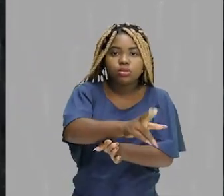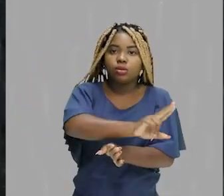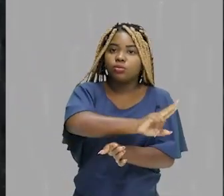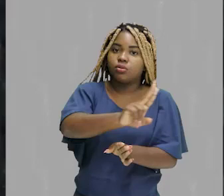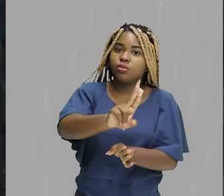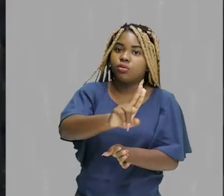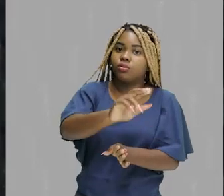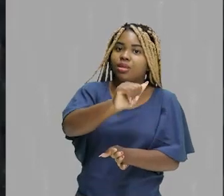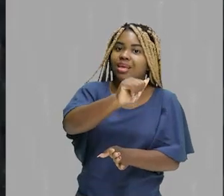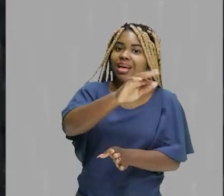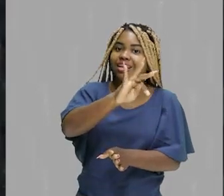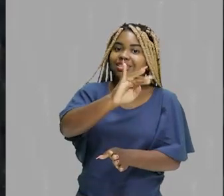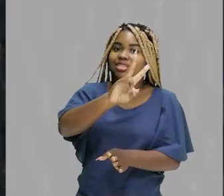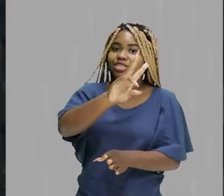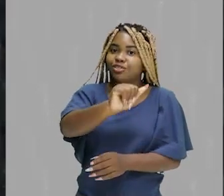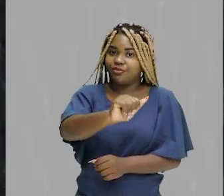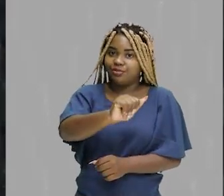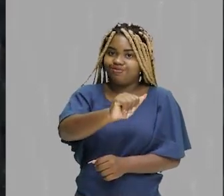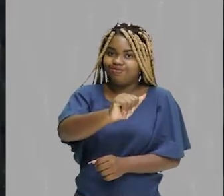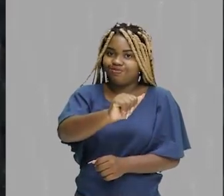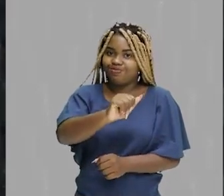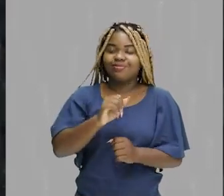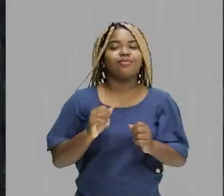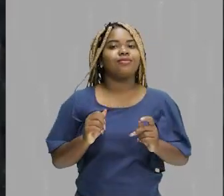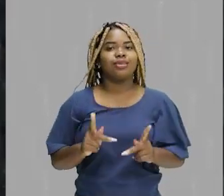opticamente ativa. E aí nós